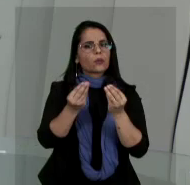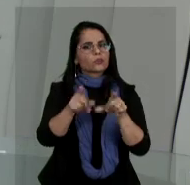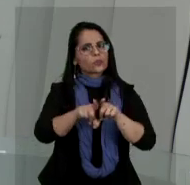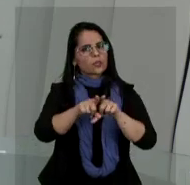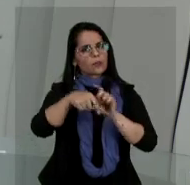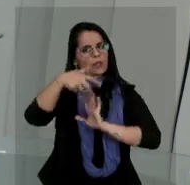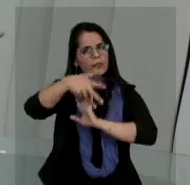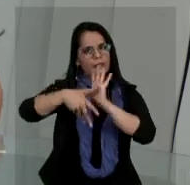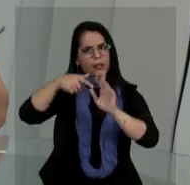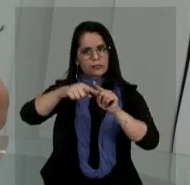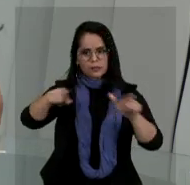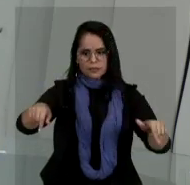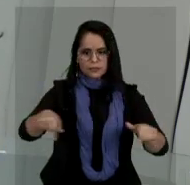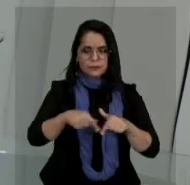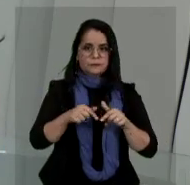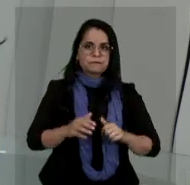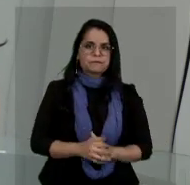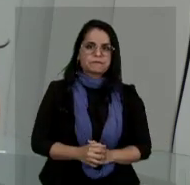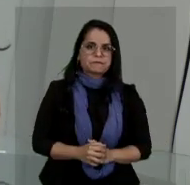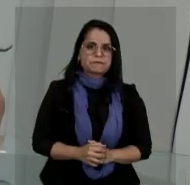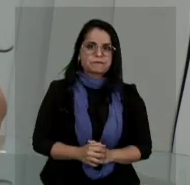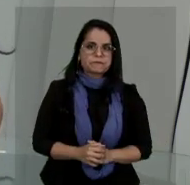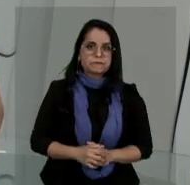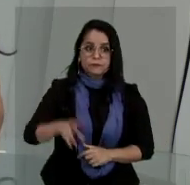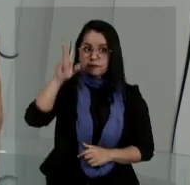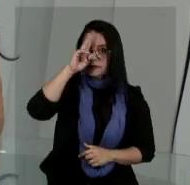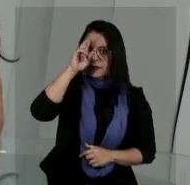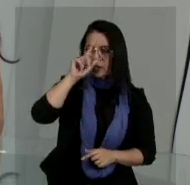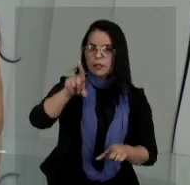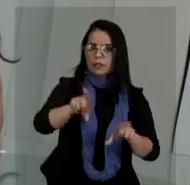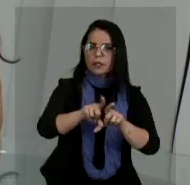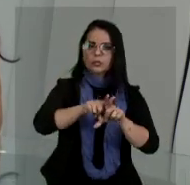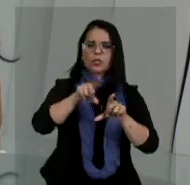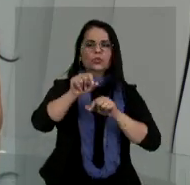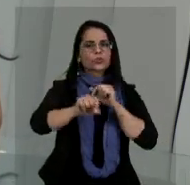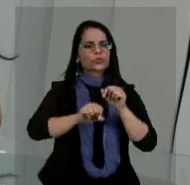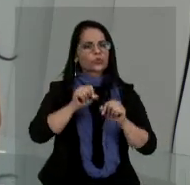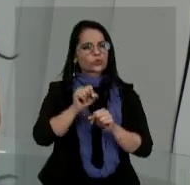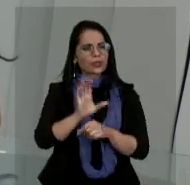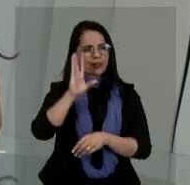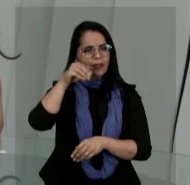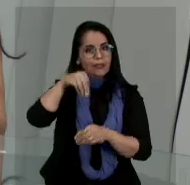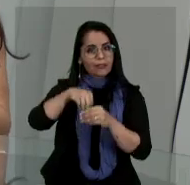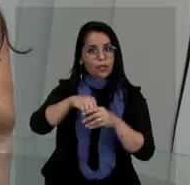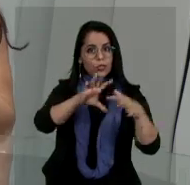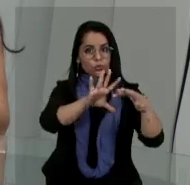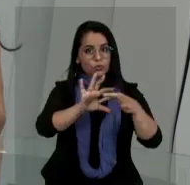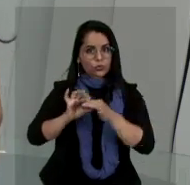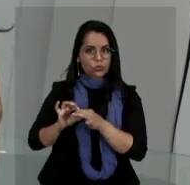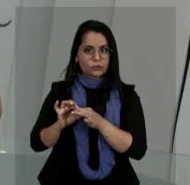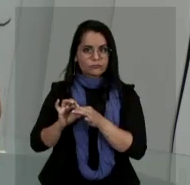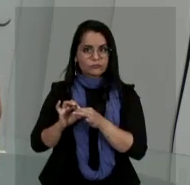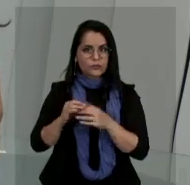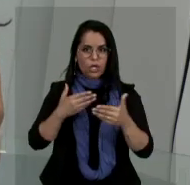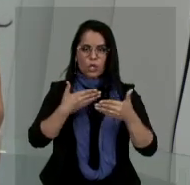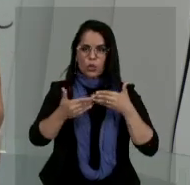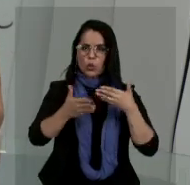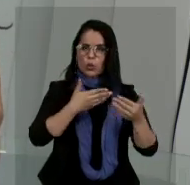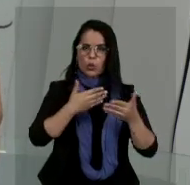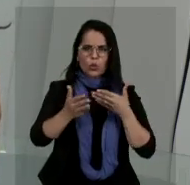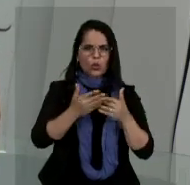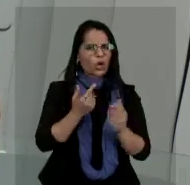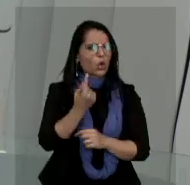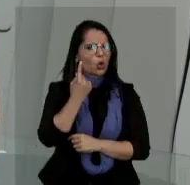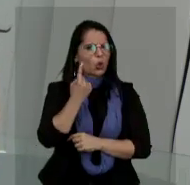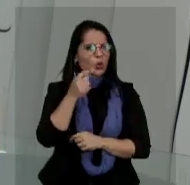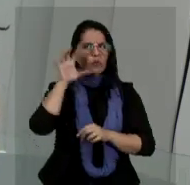mesmo em sala de aula. E lembrando também que dentro desse contexto, em qualquer um